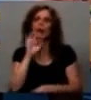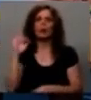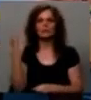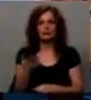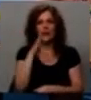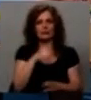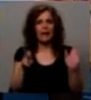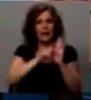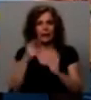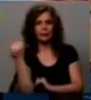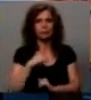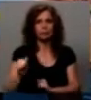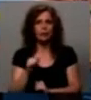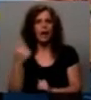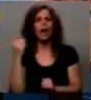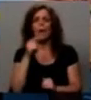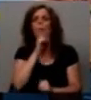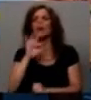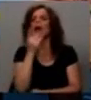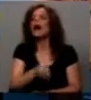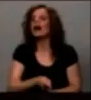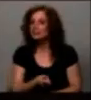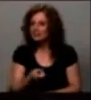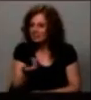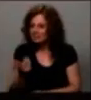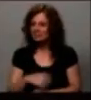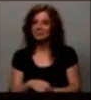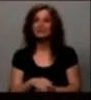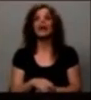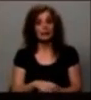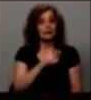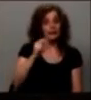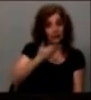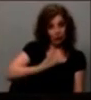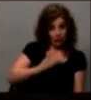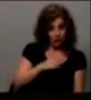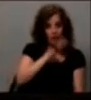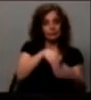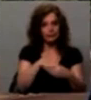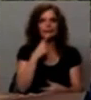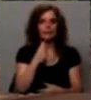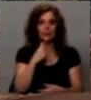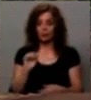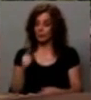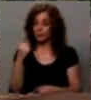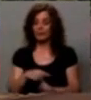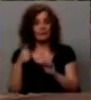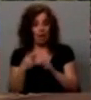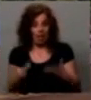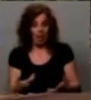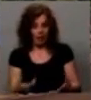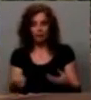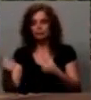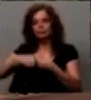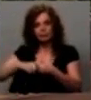you break the rules? O inglês entrou na literacia 3DI pela primeira vez este ano, numa parceria com